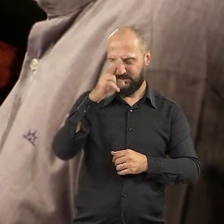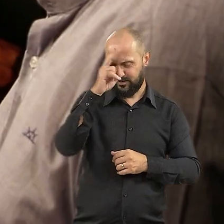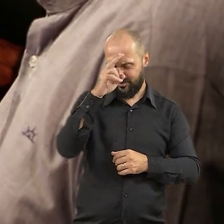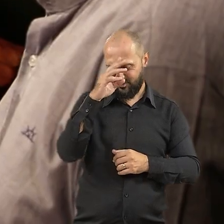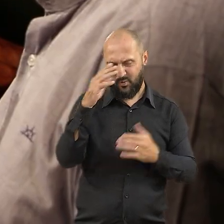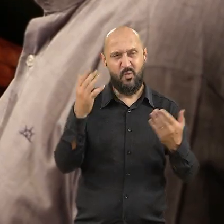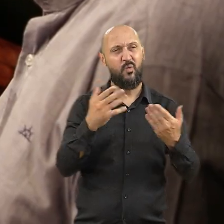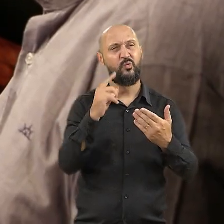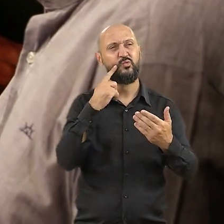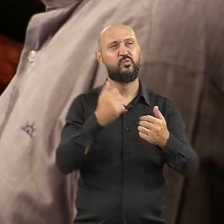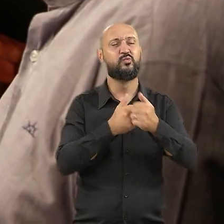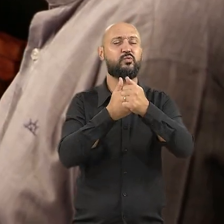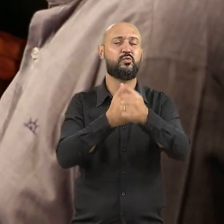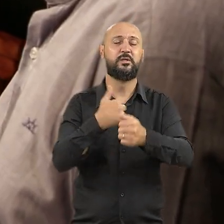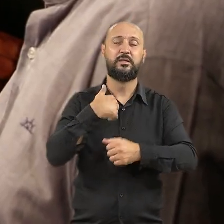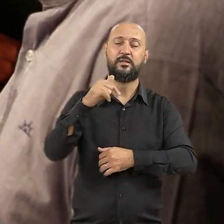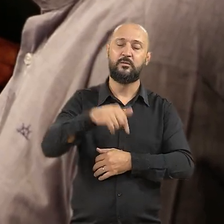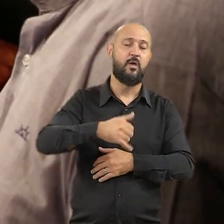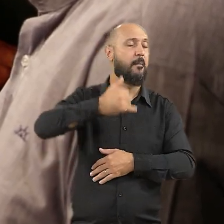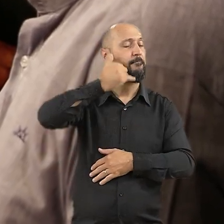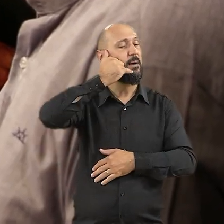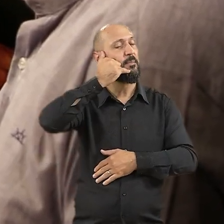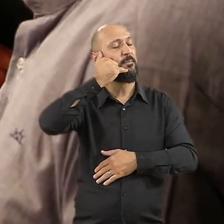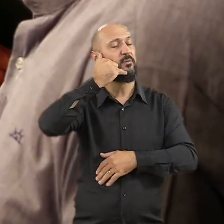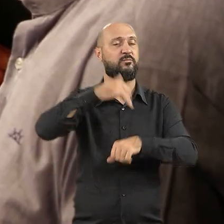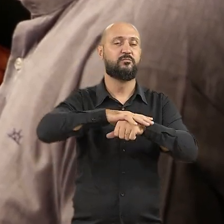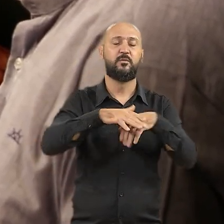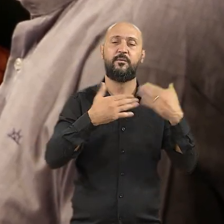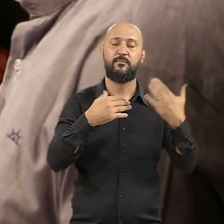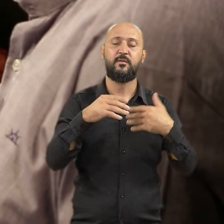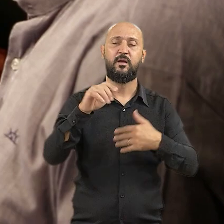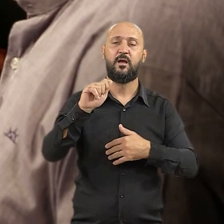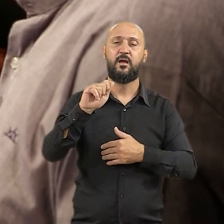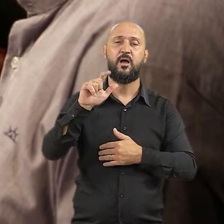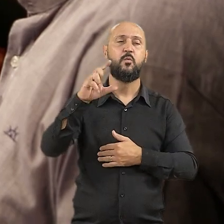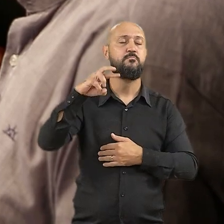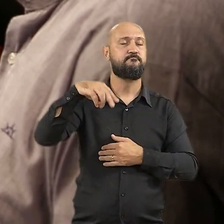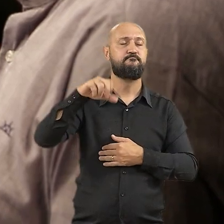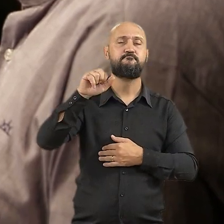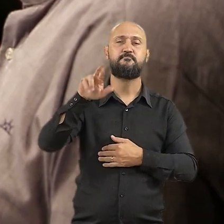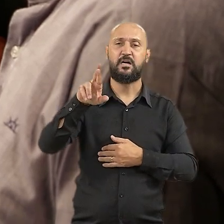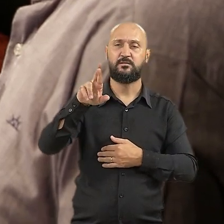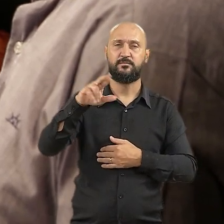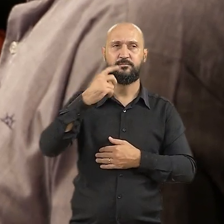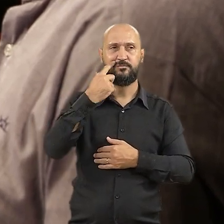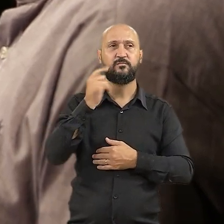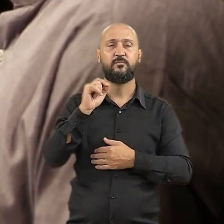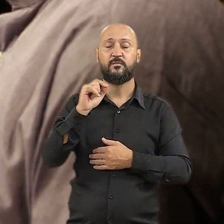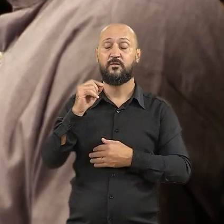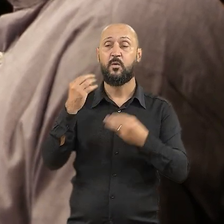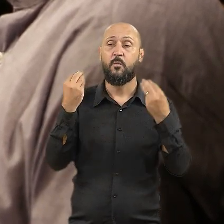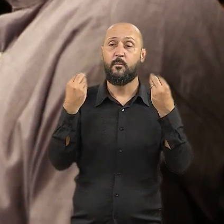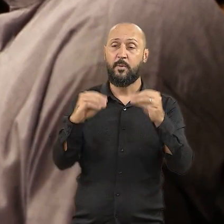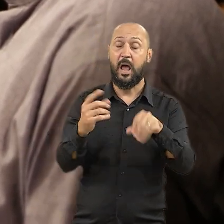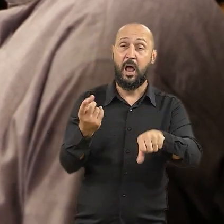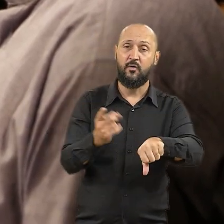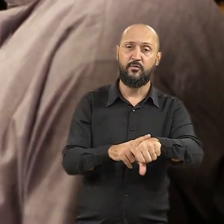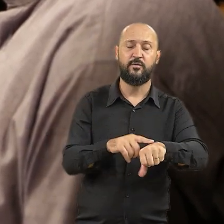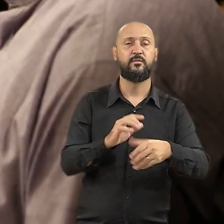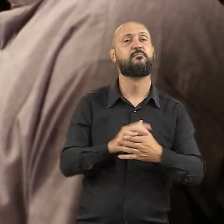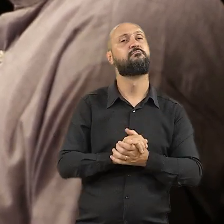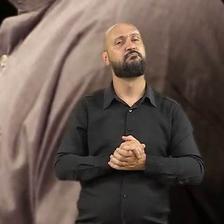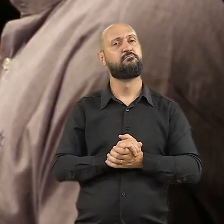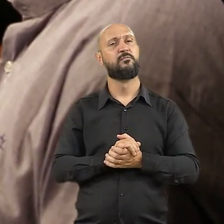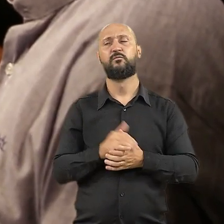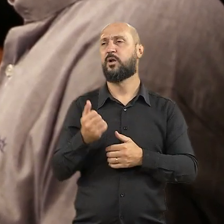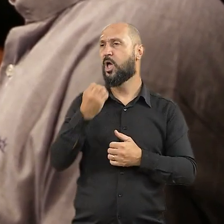Eu me lembro até hoje o seguinte, eu aqui no telefone falando com o Almir, nós vamos jogar no ar isso, tal,